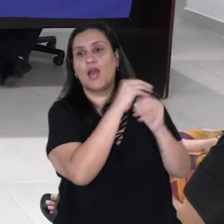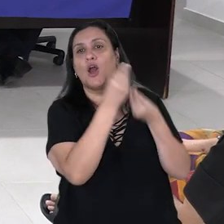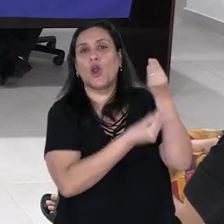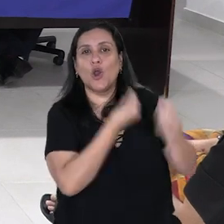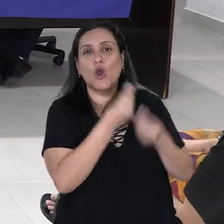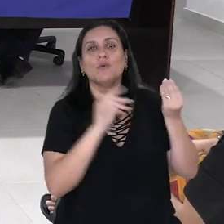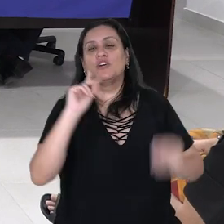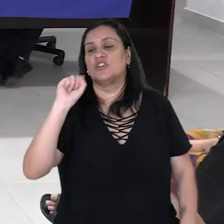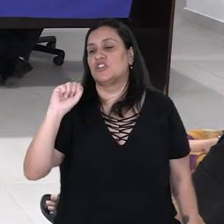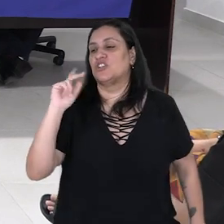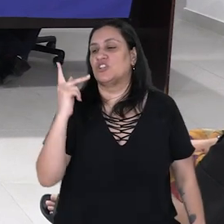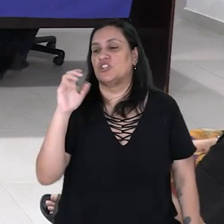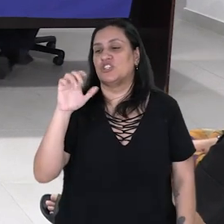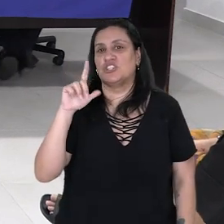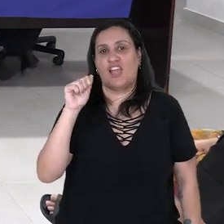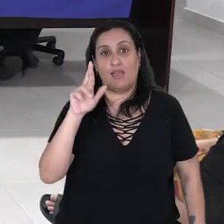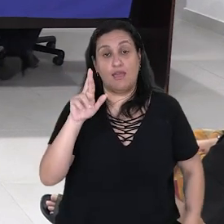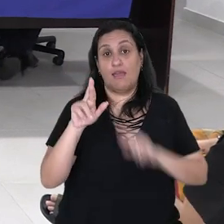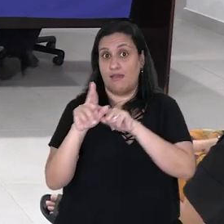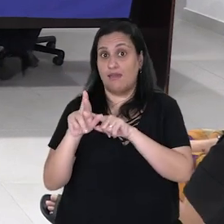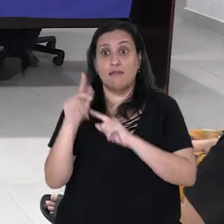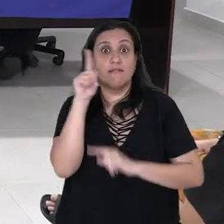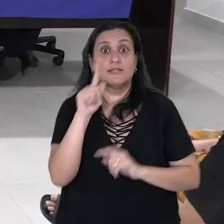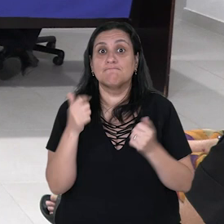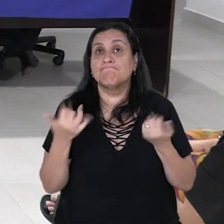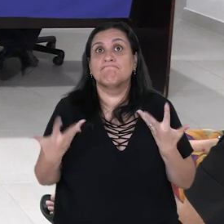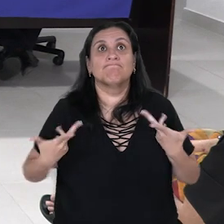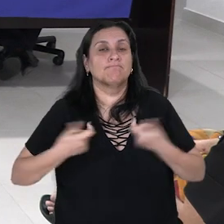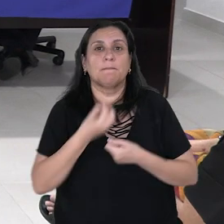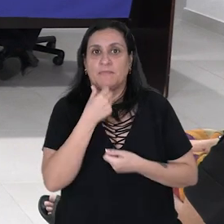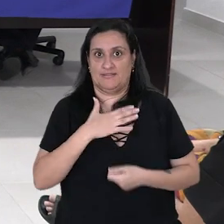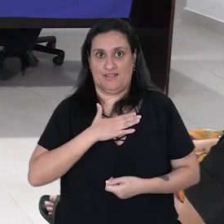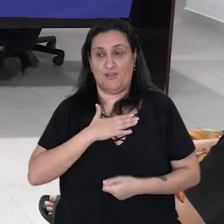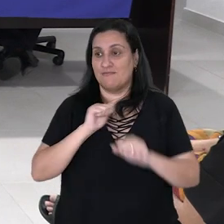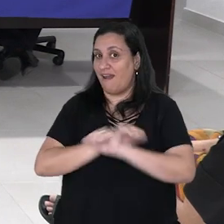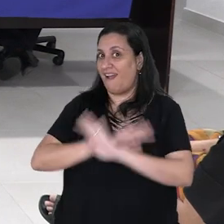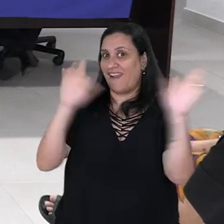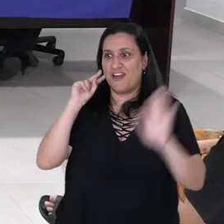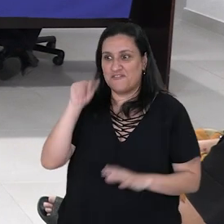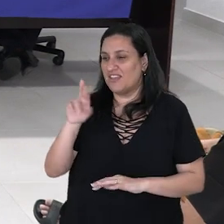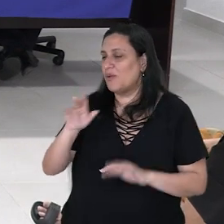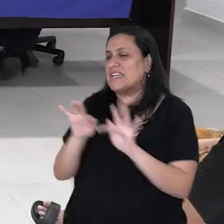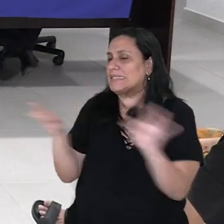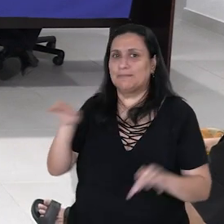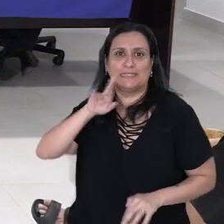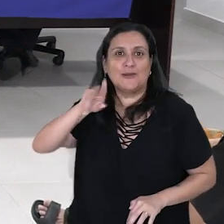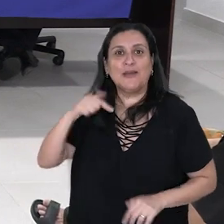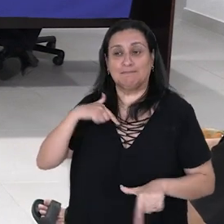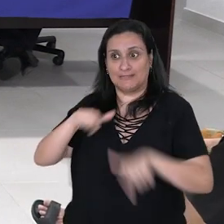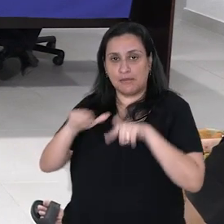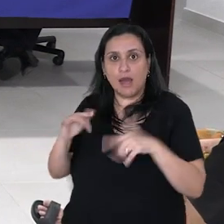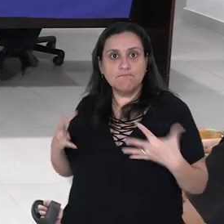o Scheller era, e vocês capturaram isso muito bem. Então, para mim, ficou claro que, apesar do trabalho